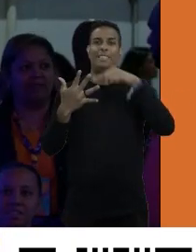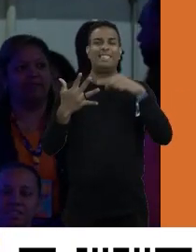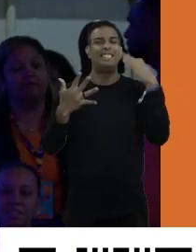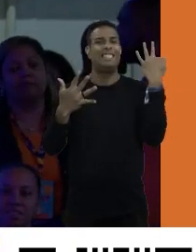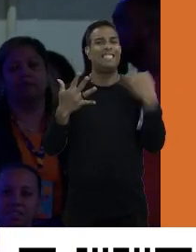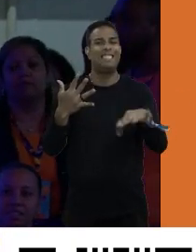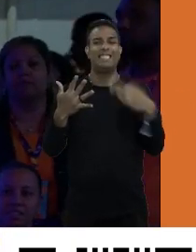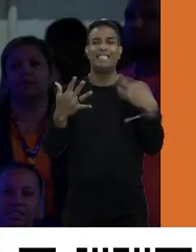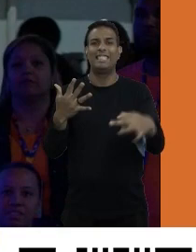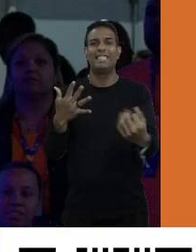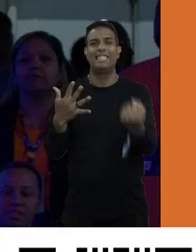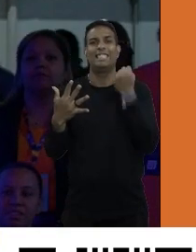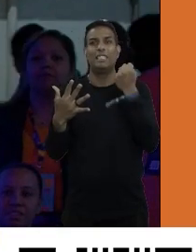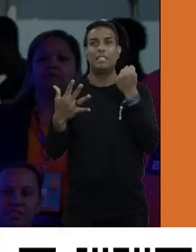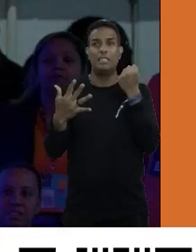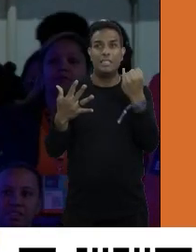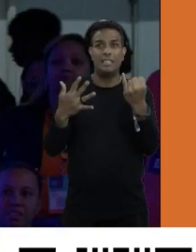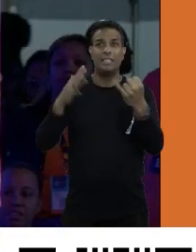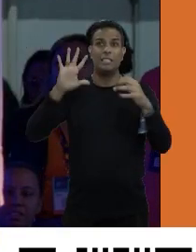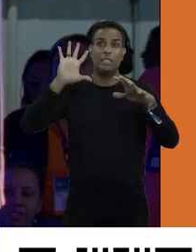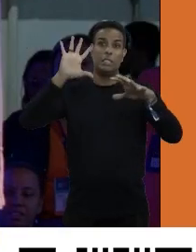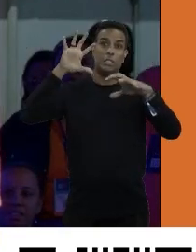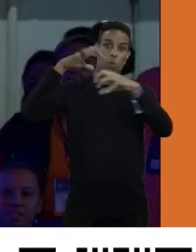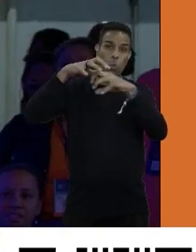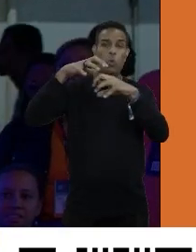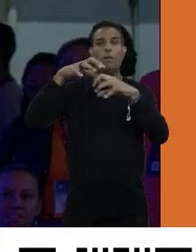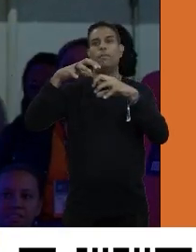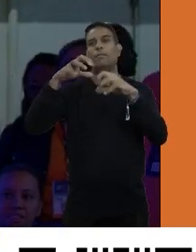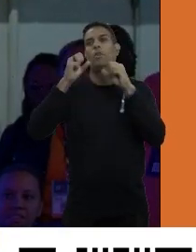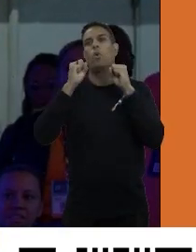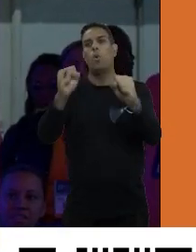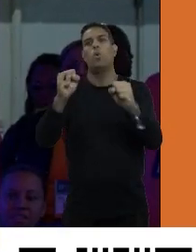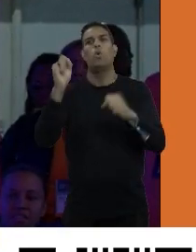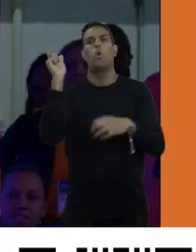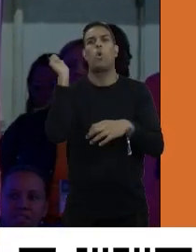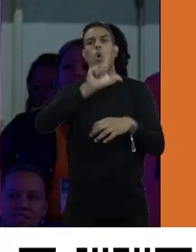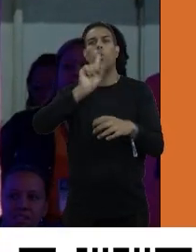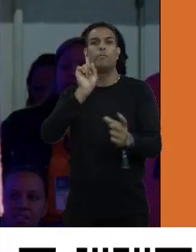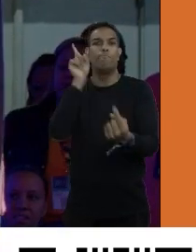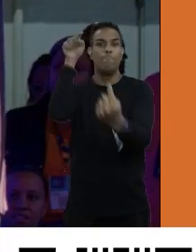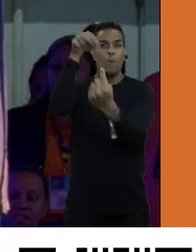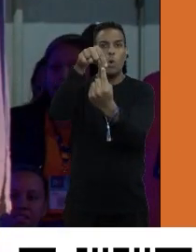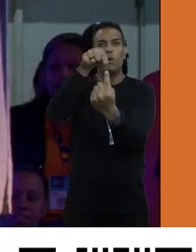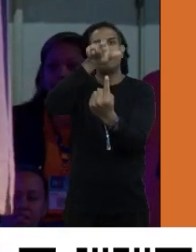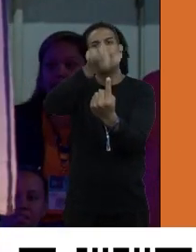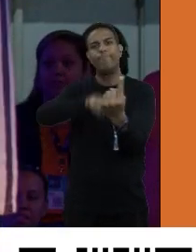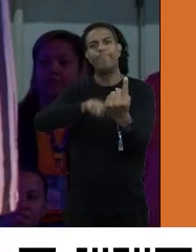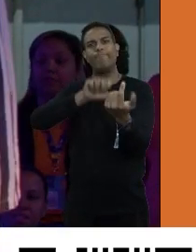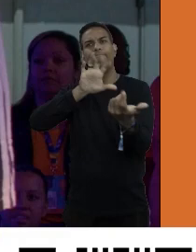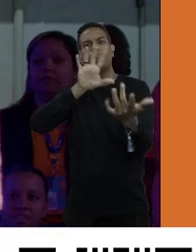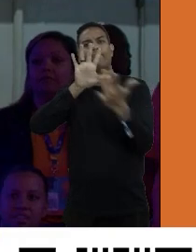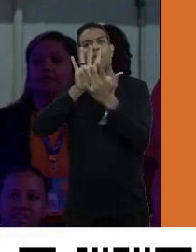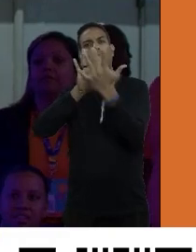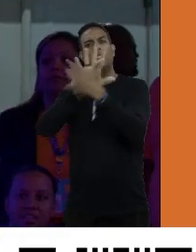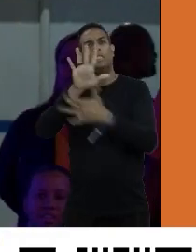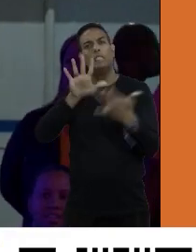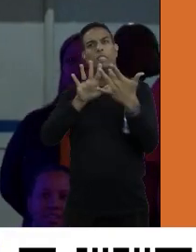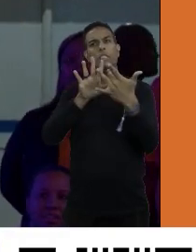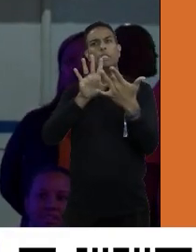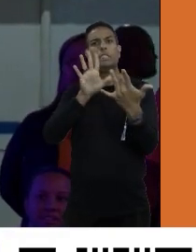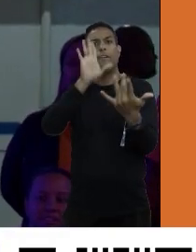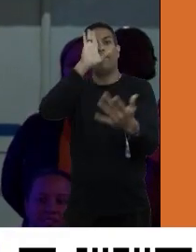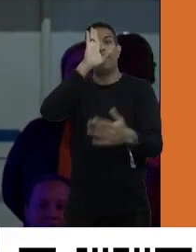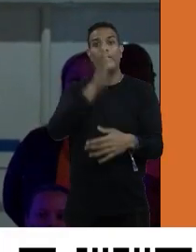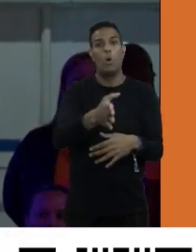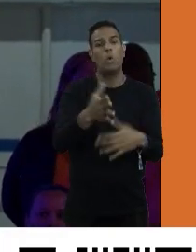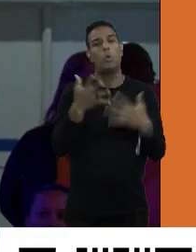mão. Se tivesse encaixado na mão inteira, ela ia no colo do russo. Mas como ela pegou na mão, ela foi para a